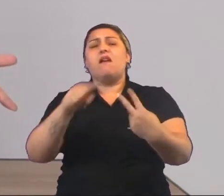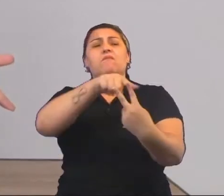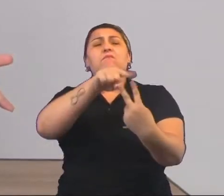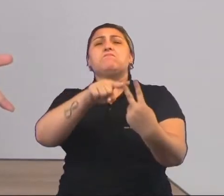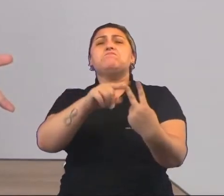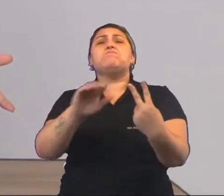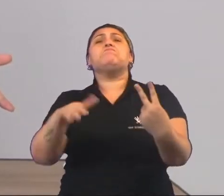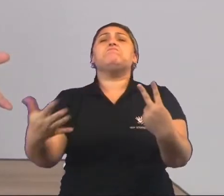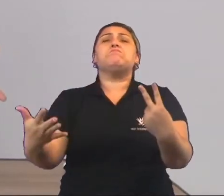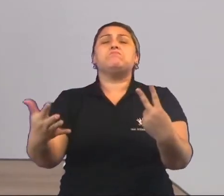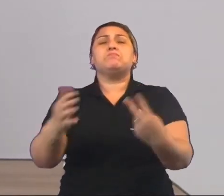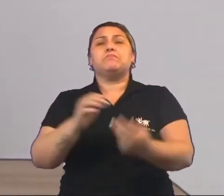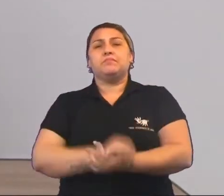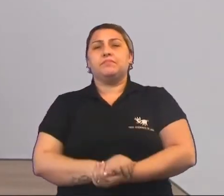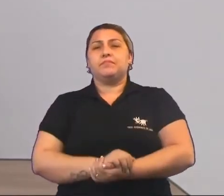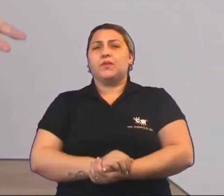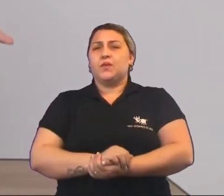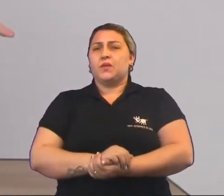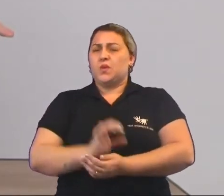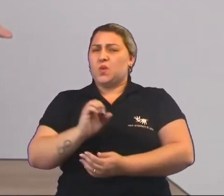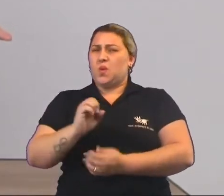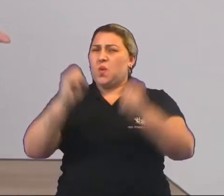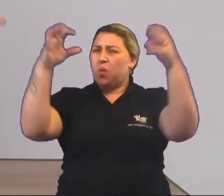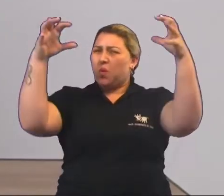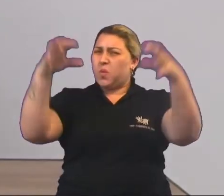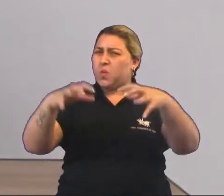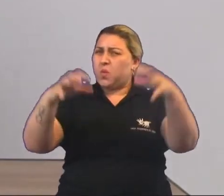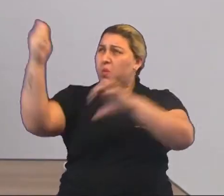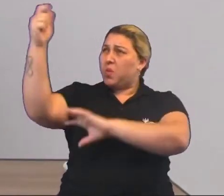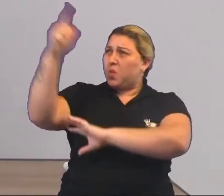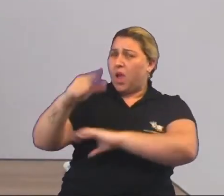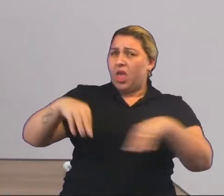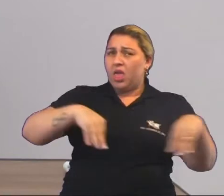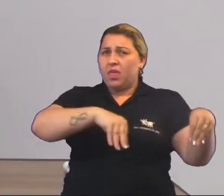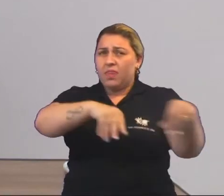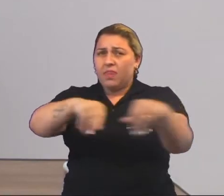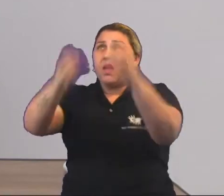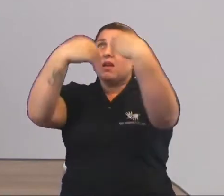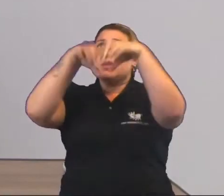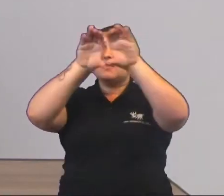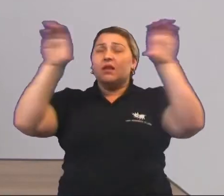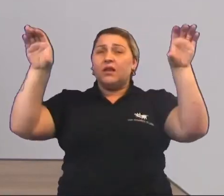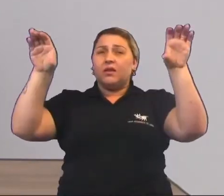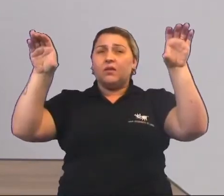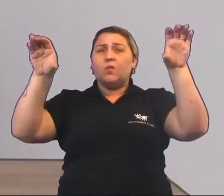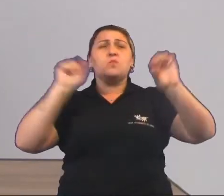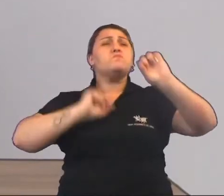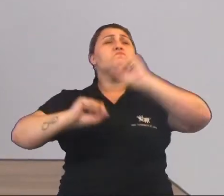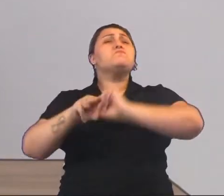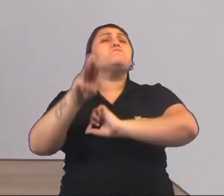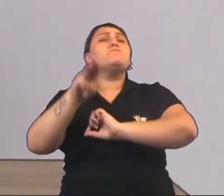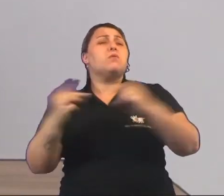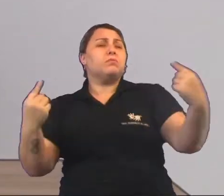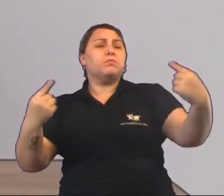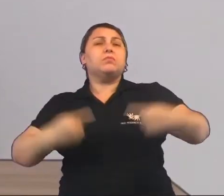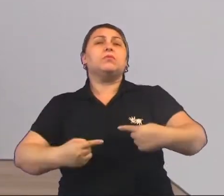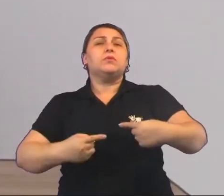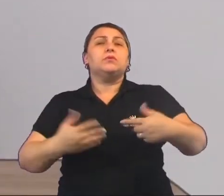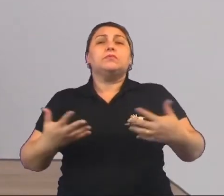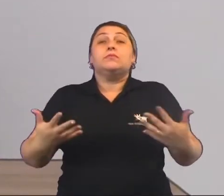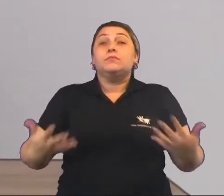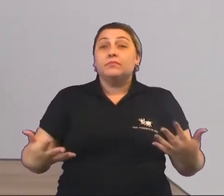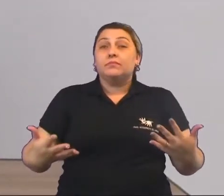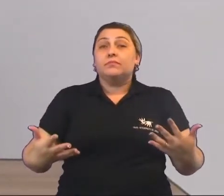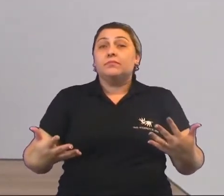quem? Entre sol e chuva? Entre terra e céu? Com quem era essa disputa,